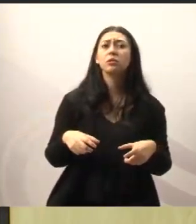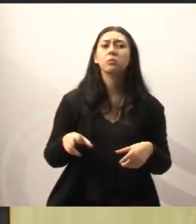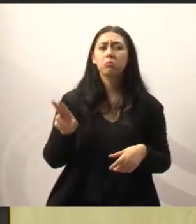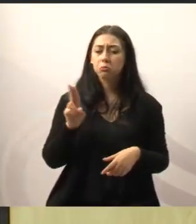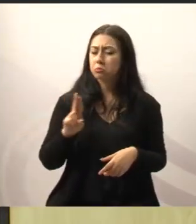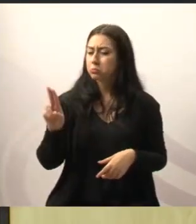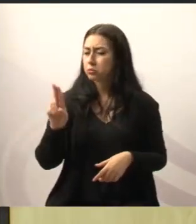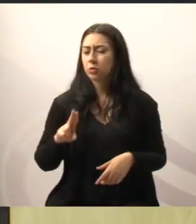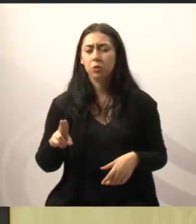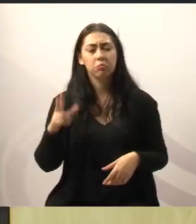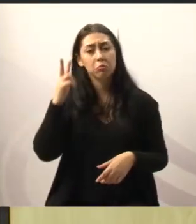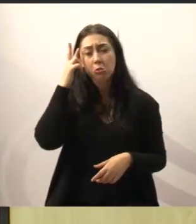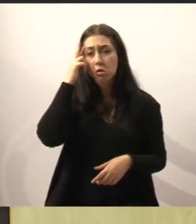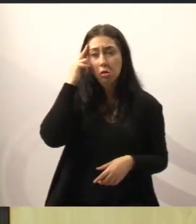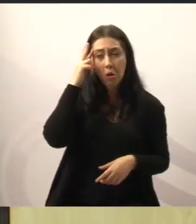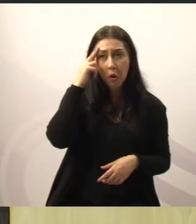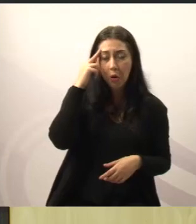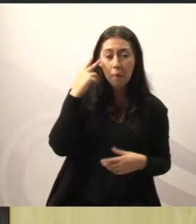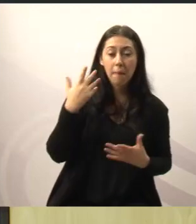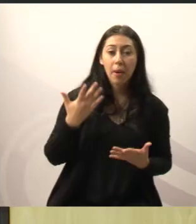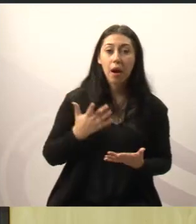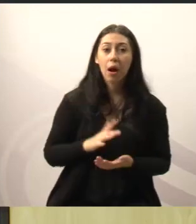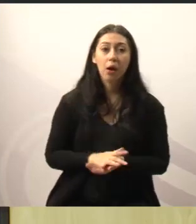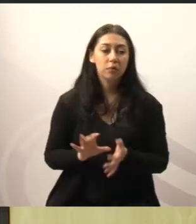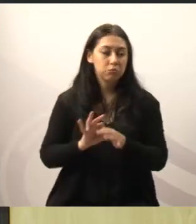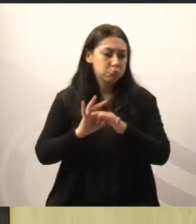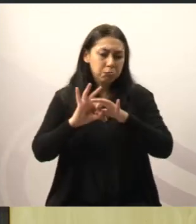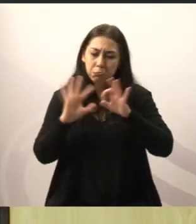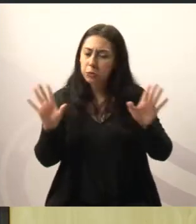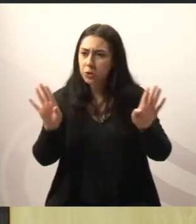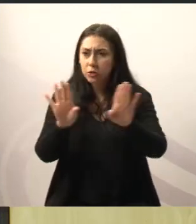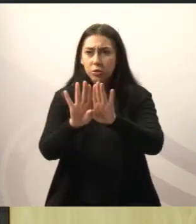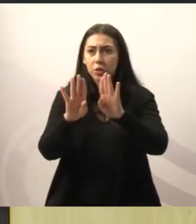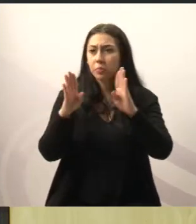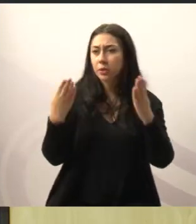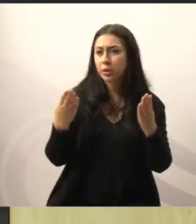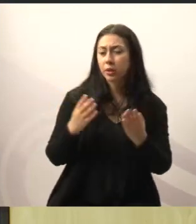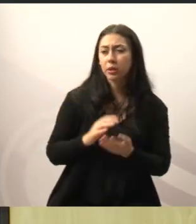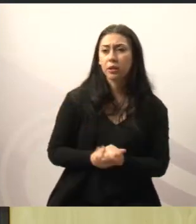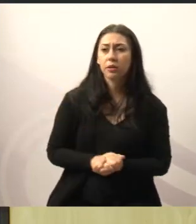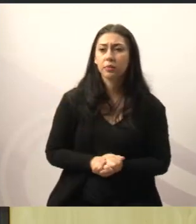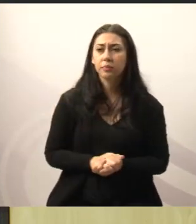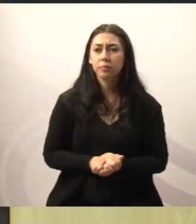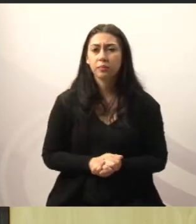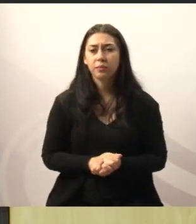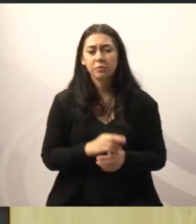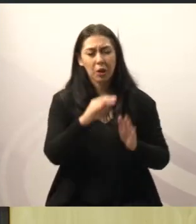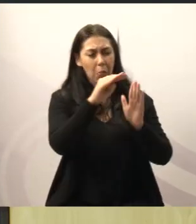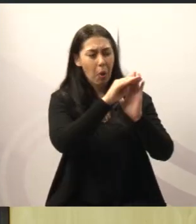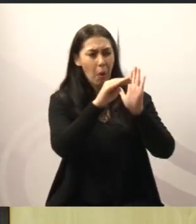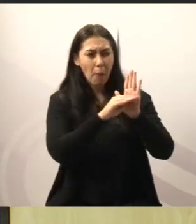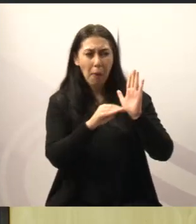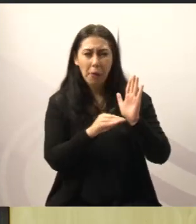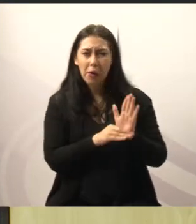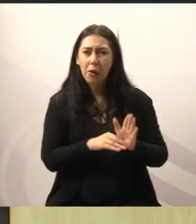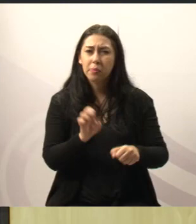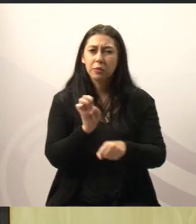aquelas elencadas como permissionárias nos decretos ou em outras normas estaduais ou federais,